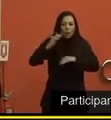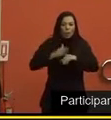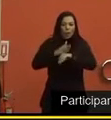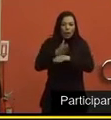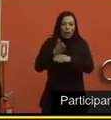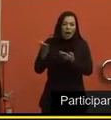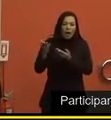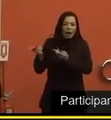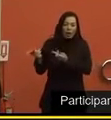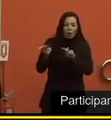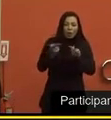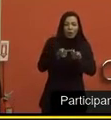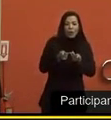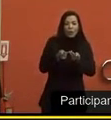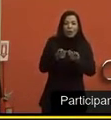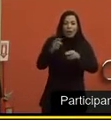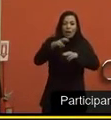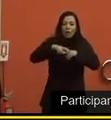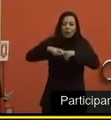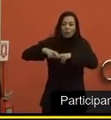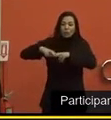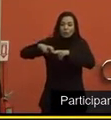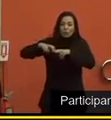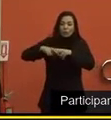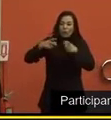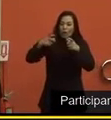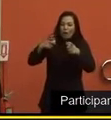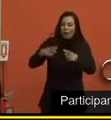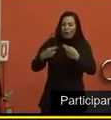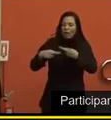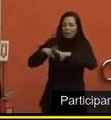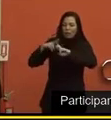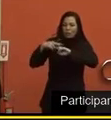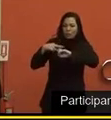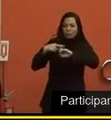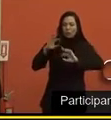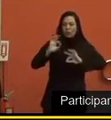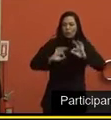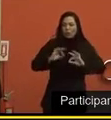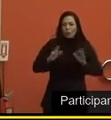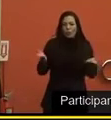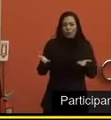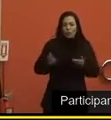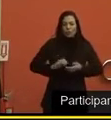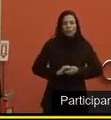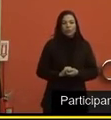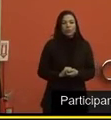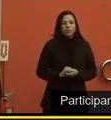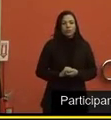auditório e ocuparem os lugares que lhes são reservados.